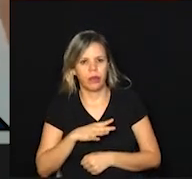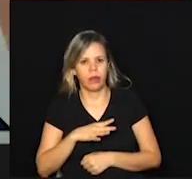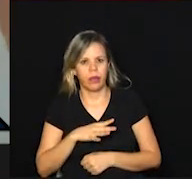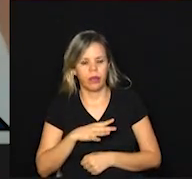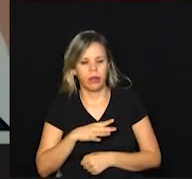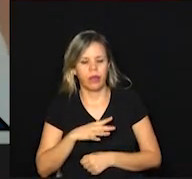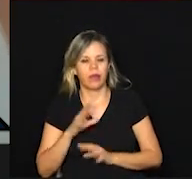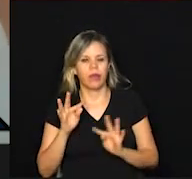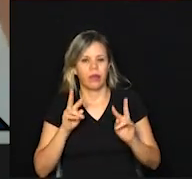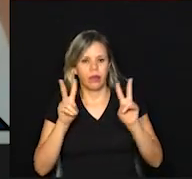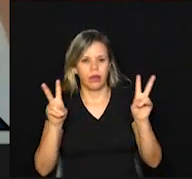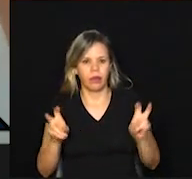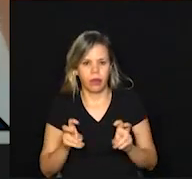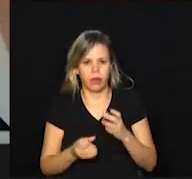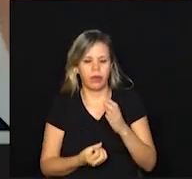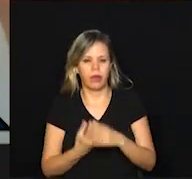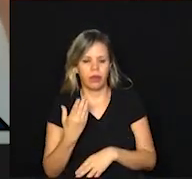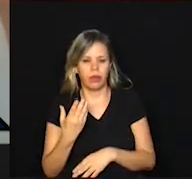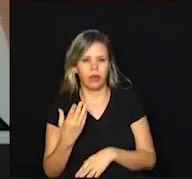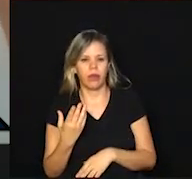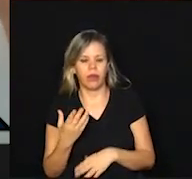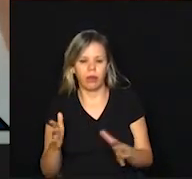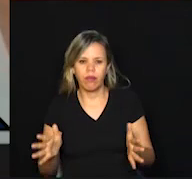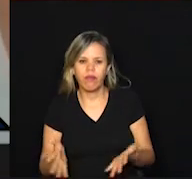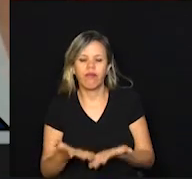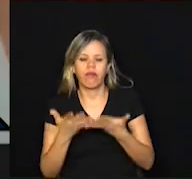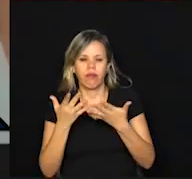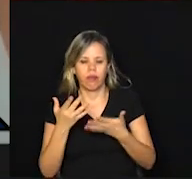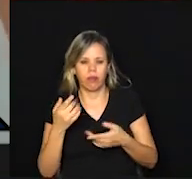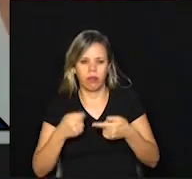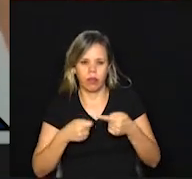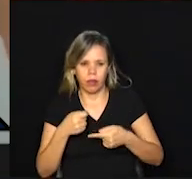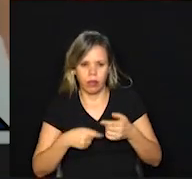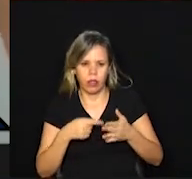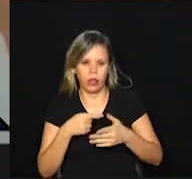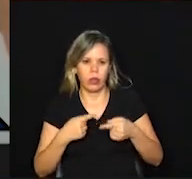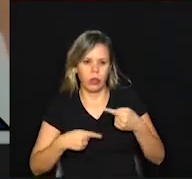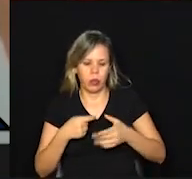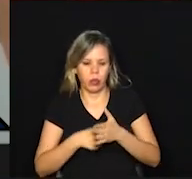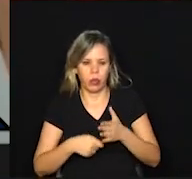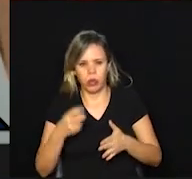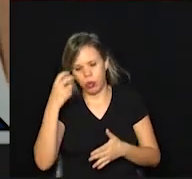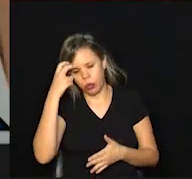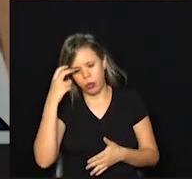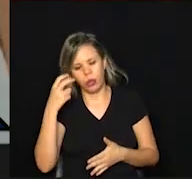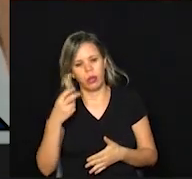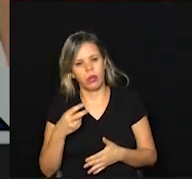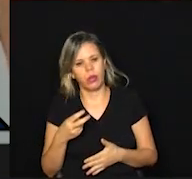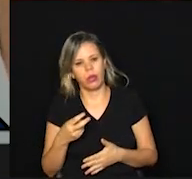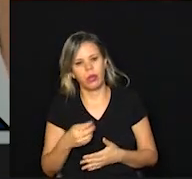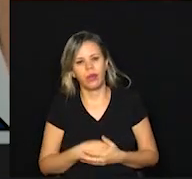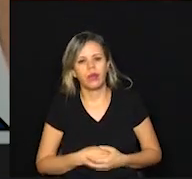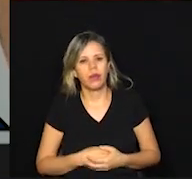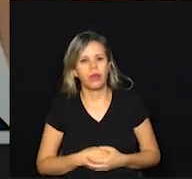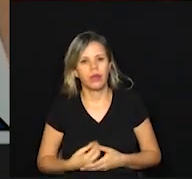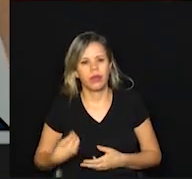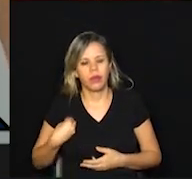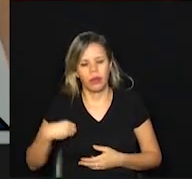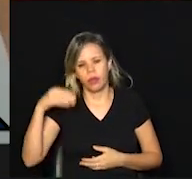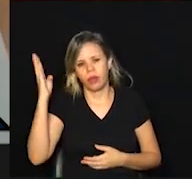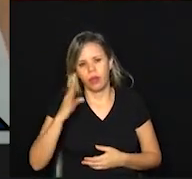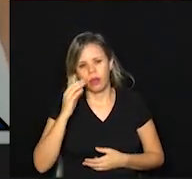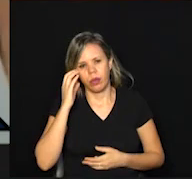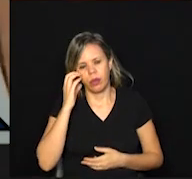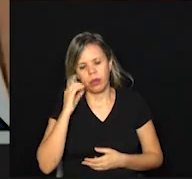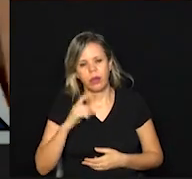que tratou de criar um estilo uma política cultural inspirado evidentemente na política cultura viva Nacional